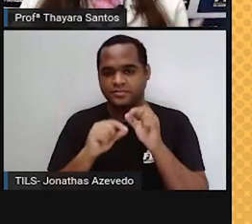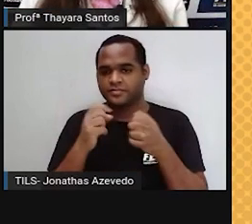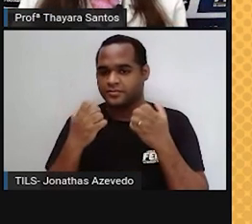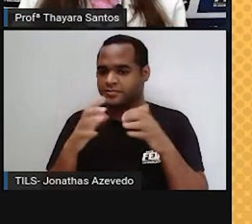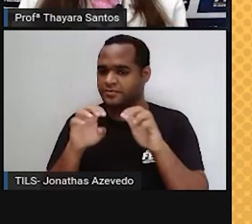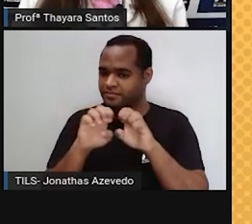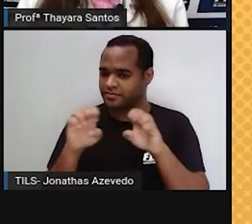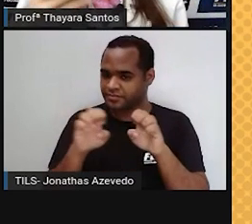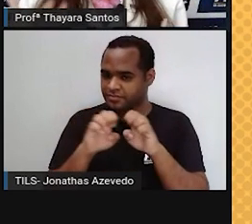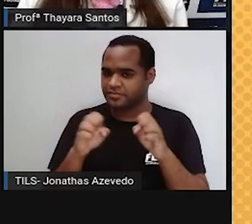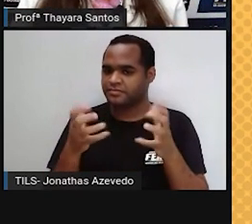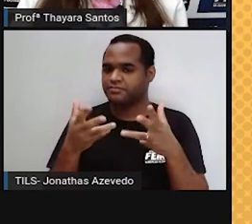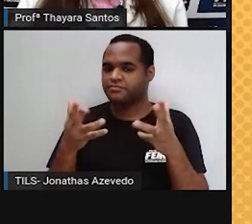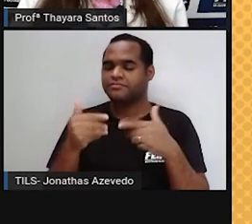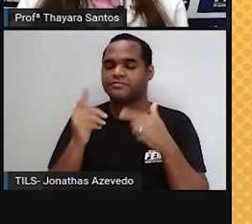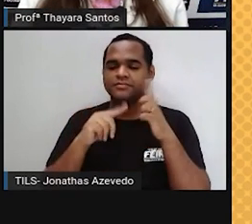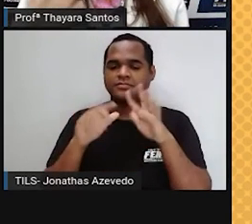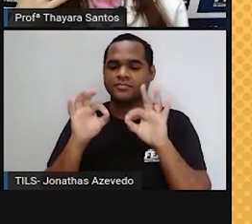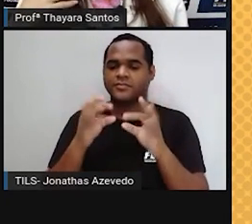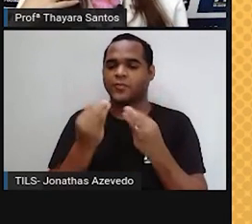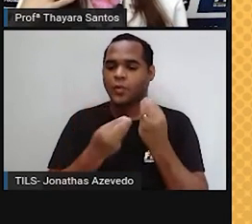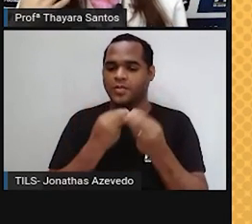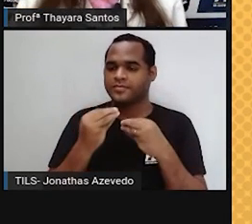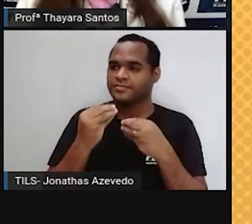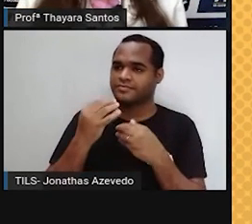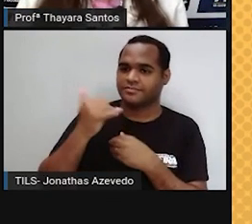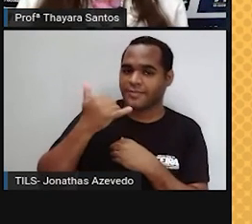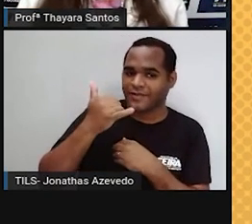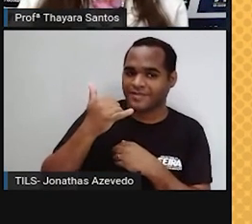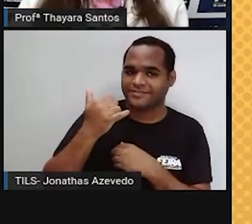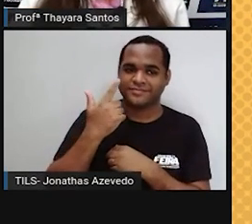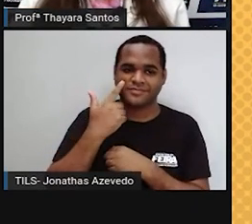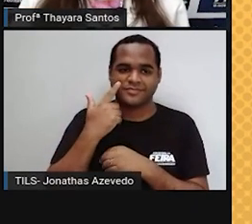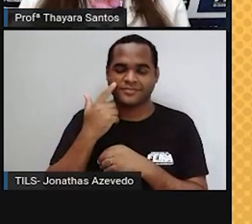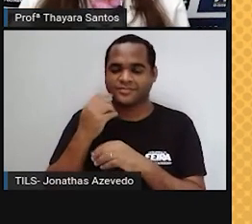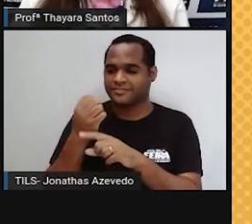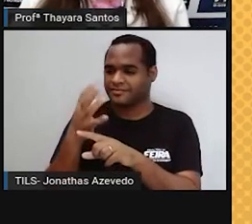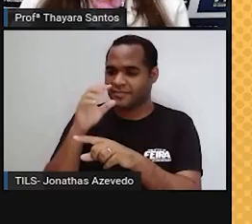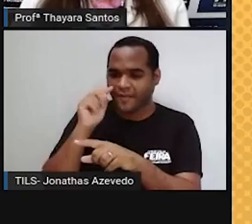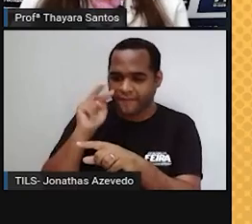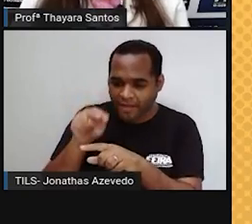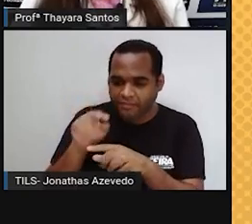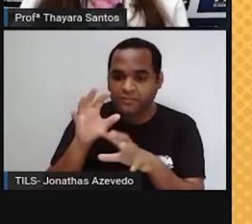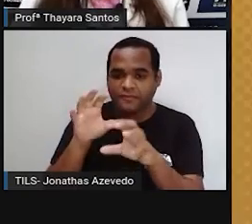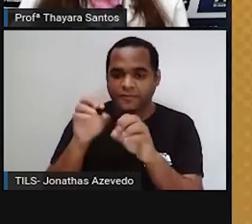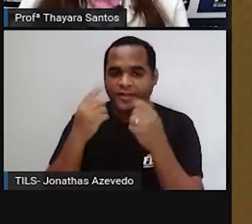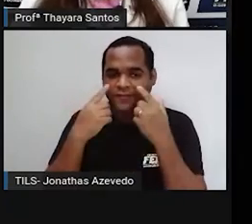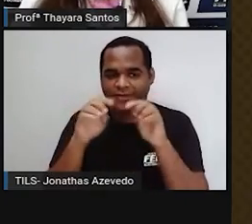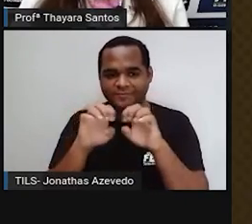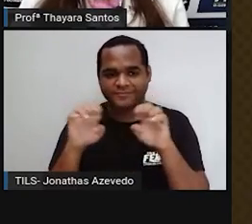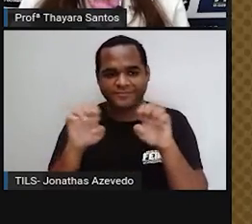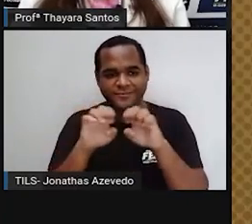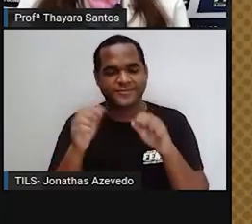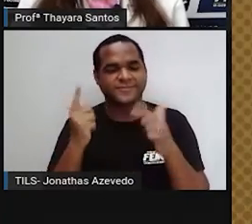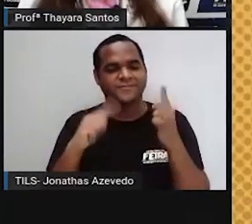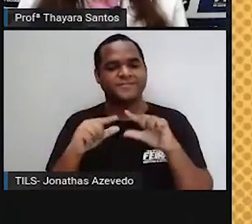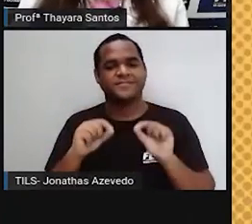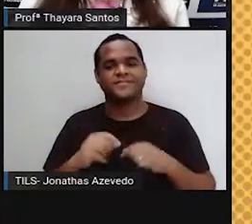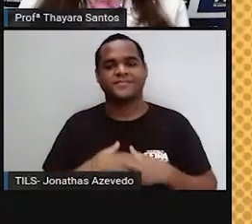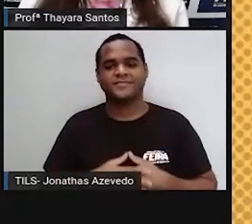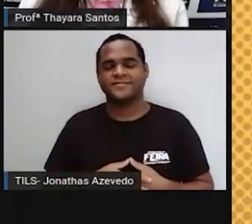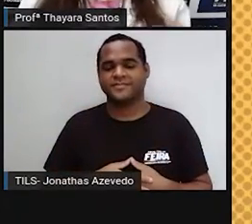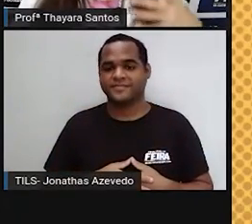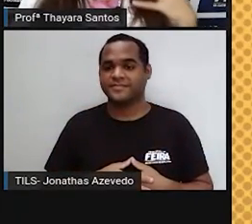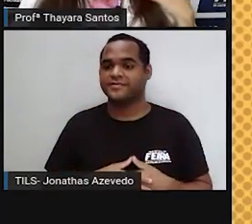em realidade aumentada. É, apontar a câmera do celular e conseguir observar essas estruturas.